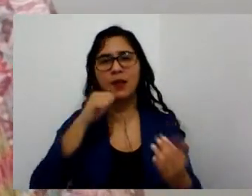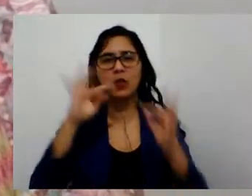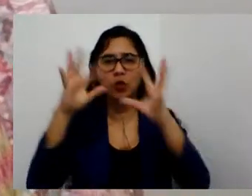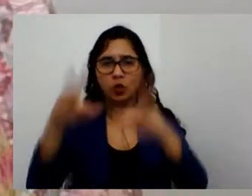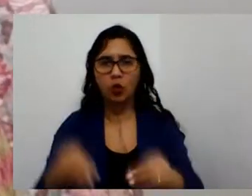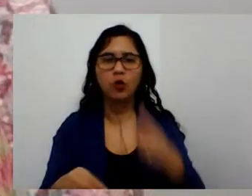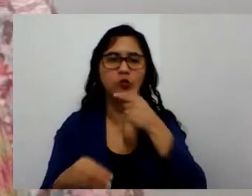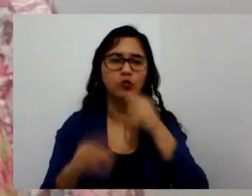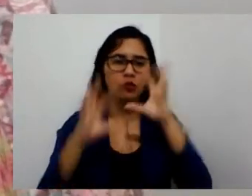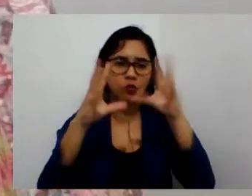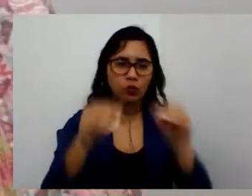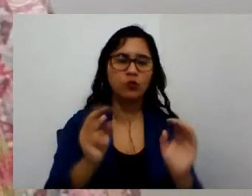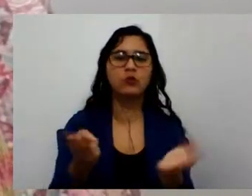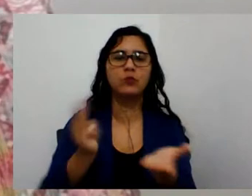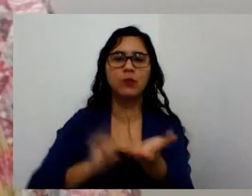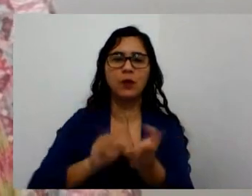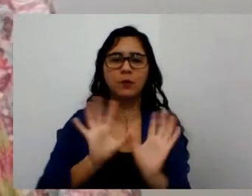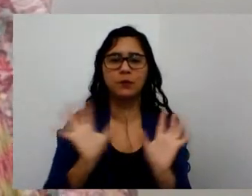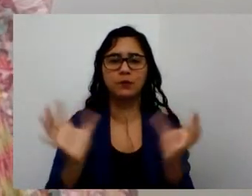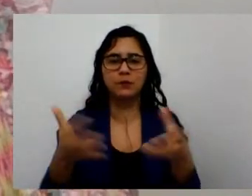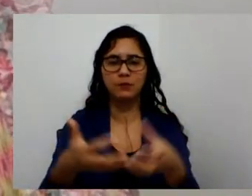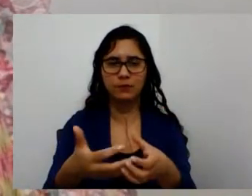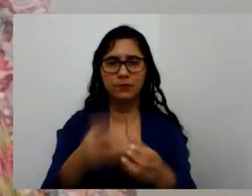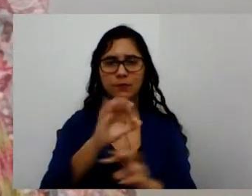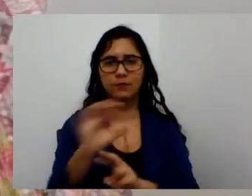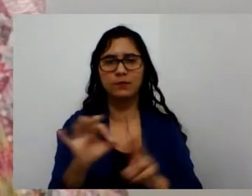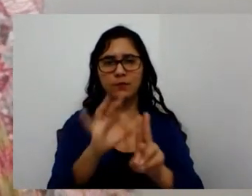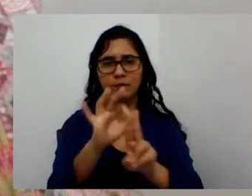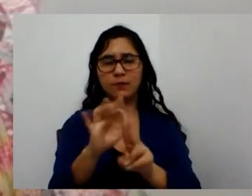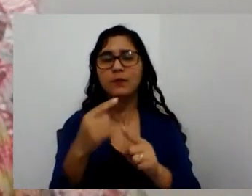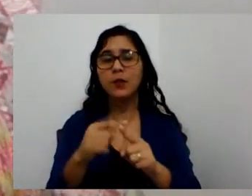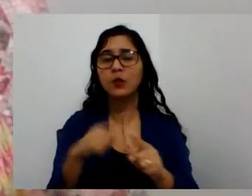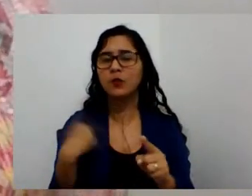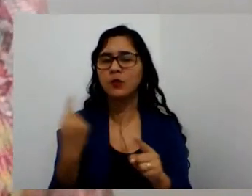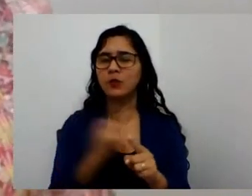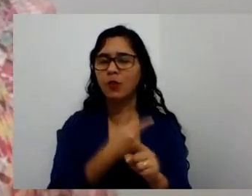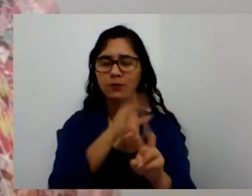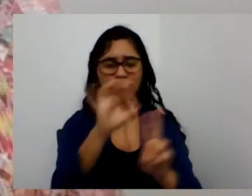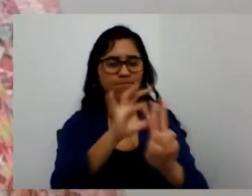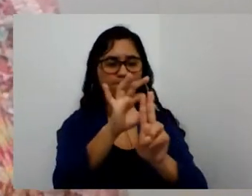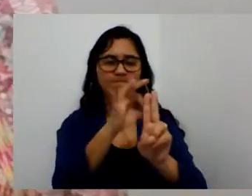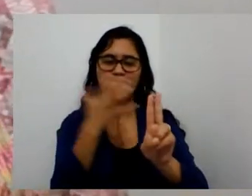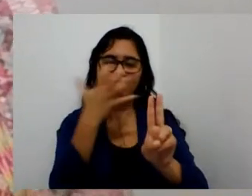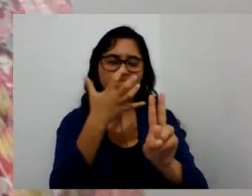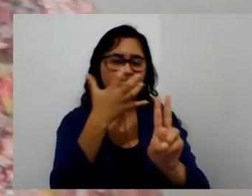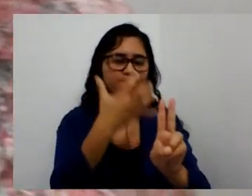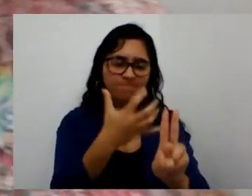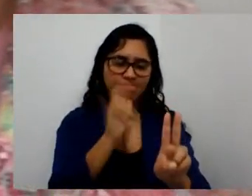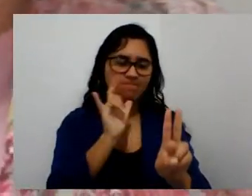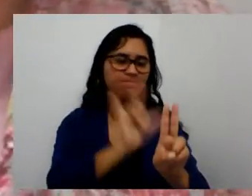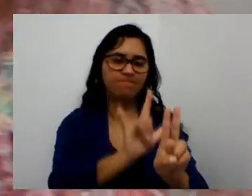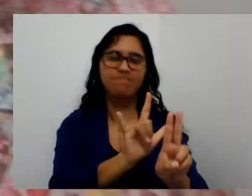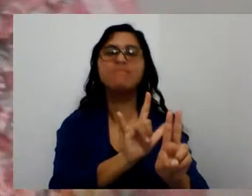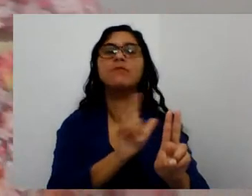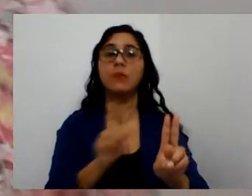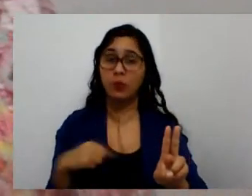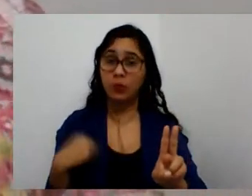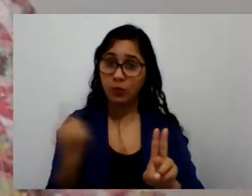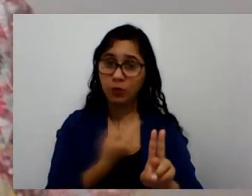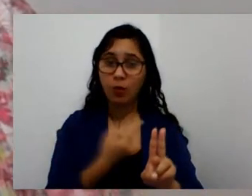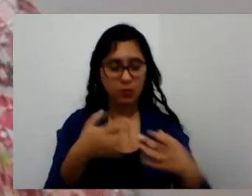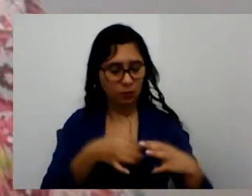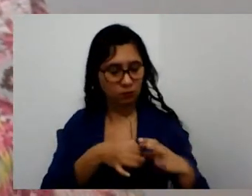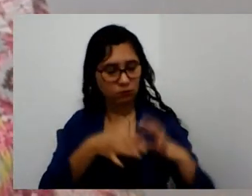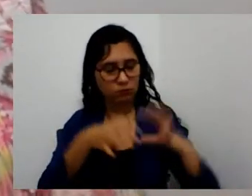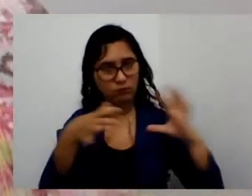membros da comunidade UFSCar, pois somos apaixonados pela UFSCar. Nós nos colocamos à disposição